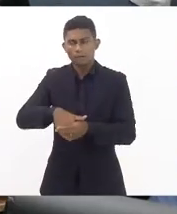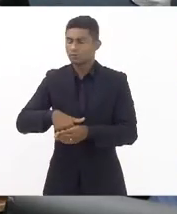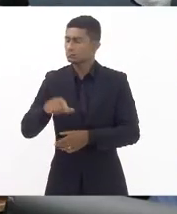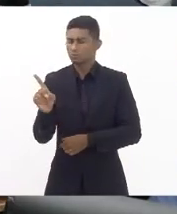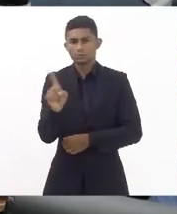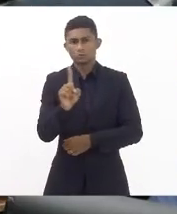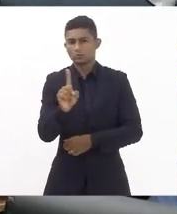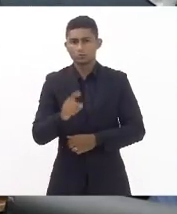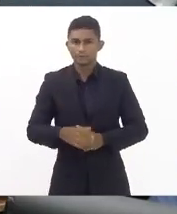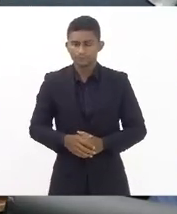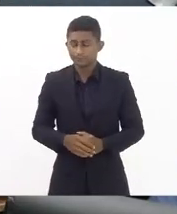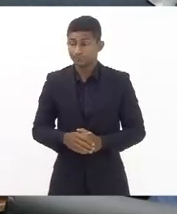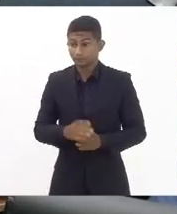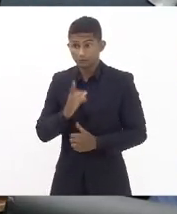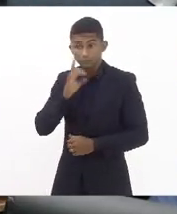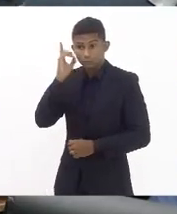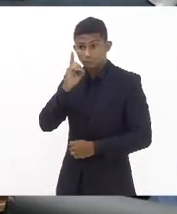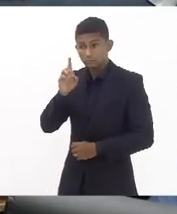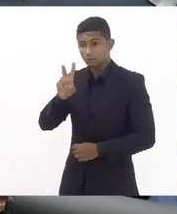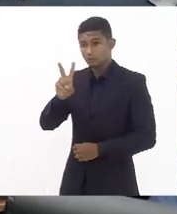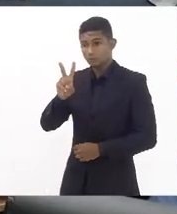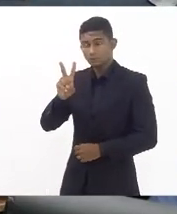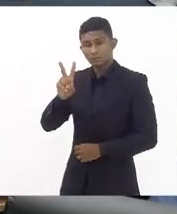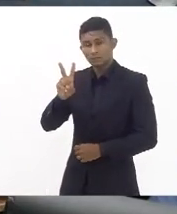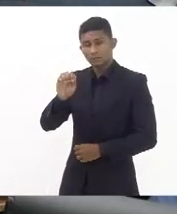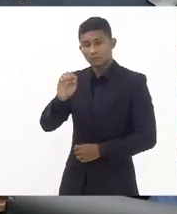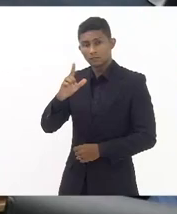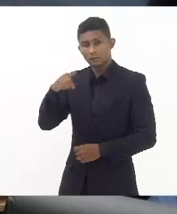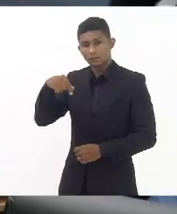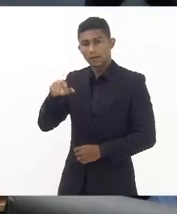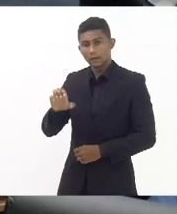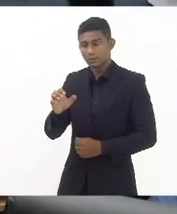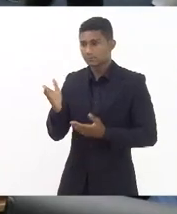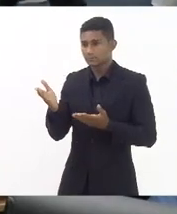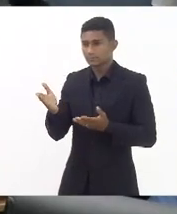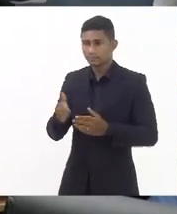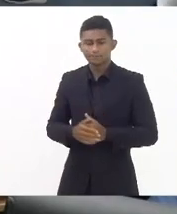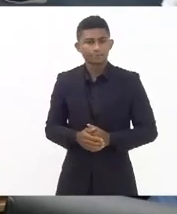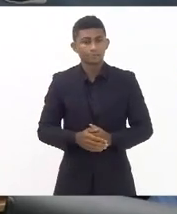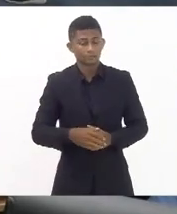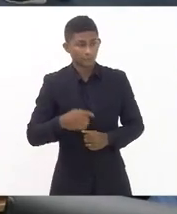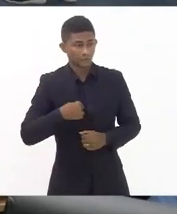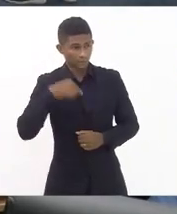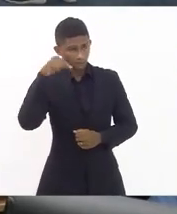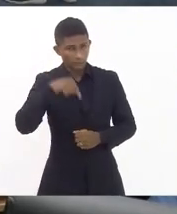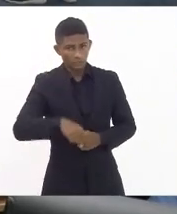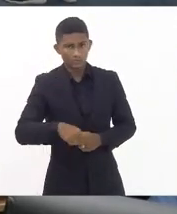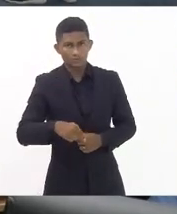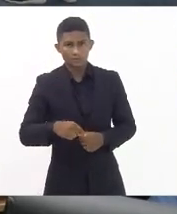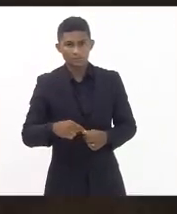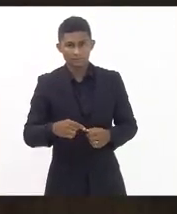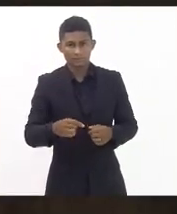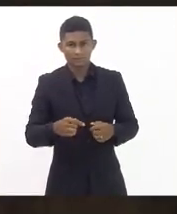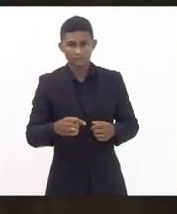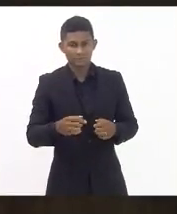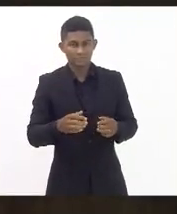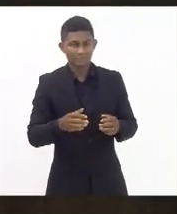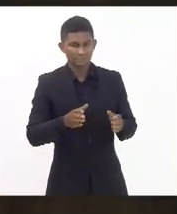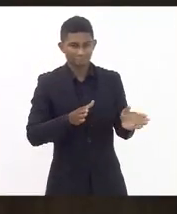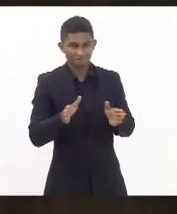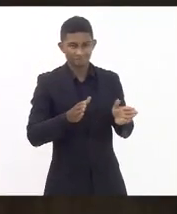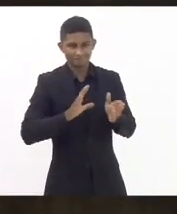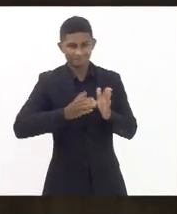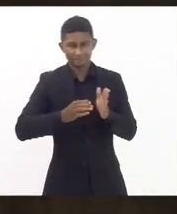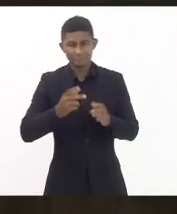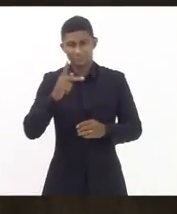Deputado Valdec. Senhor presidente, eu quero encaminhar aqui pelo bloco informal